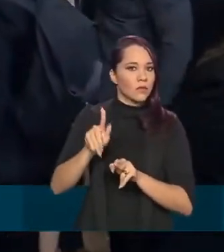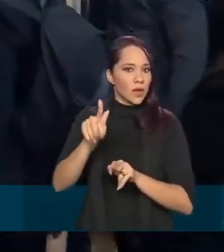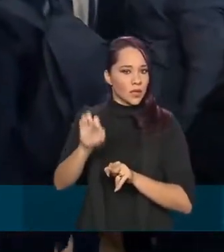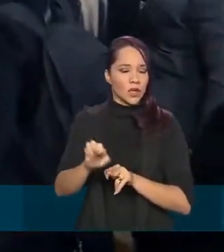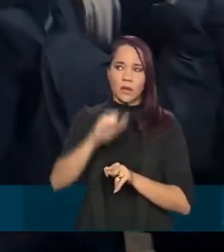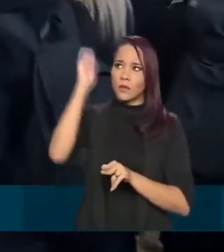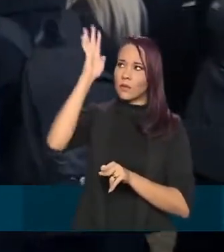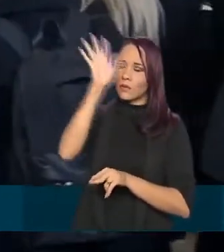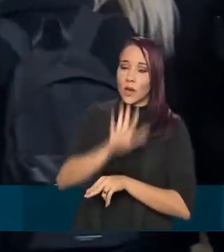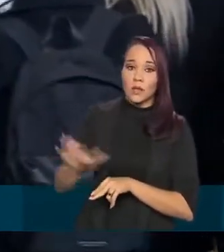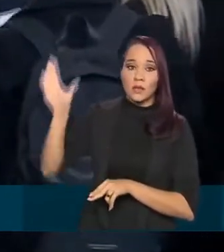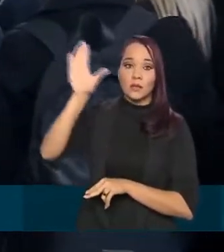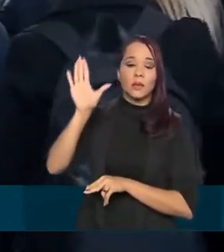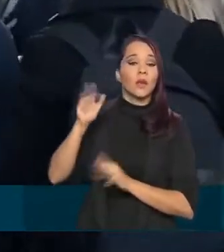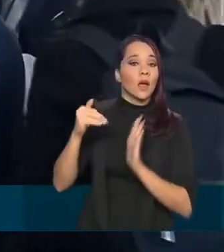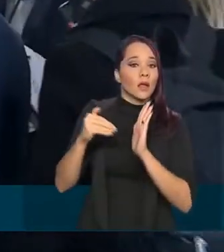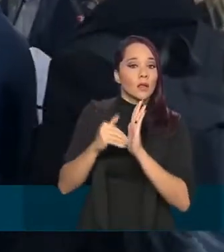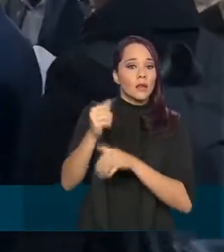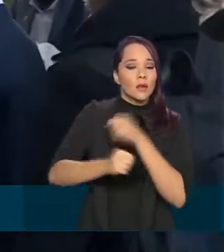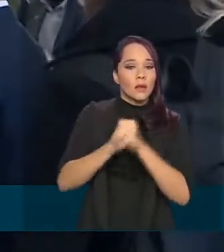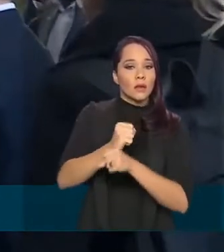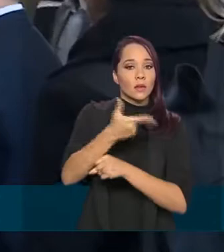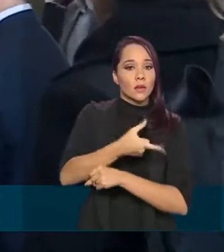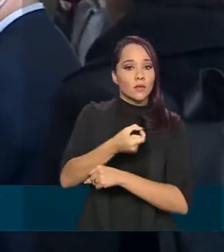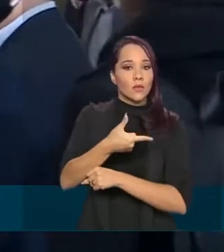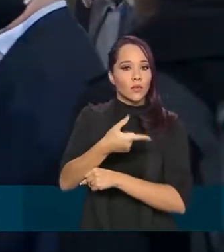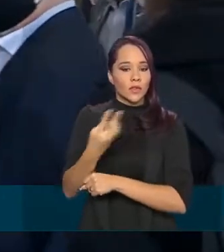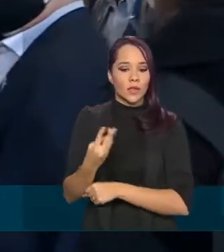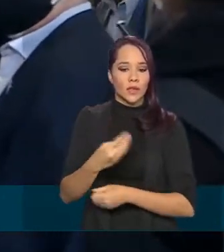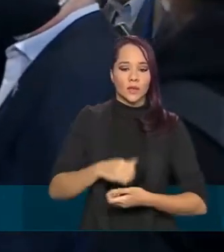todo o país até 2023.